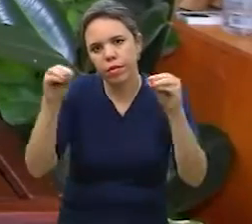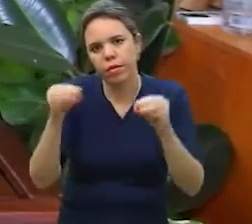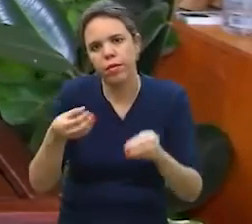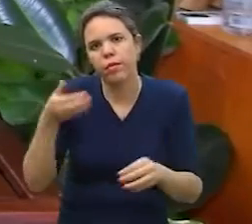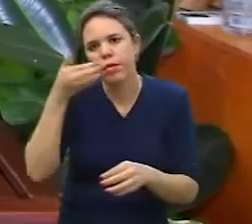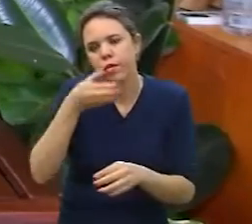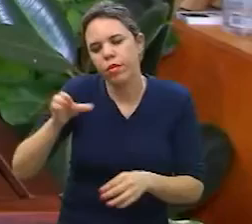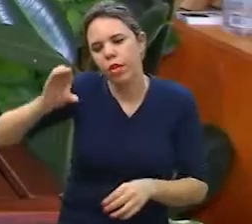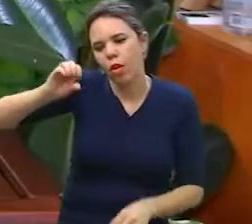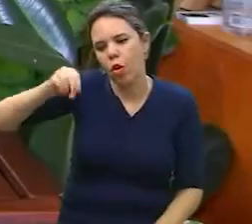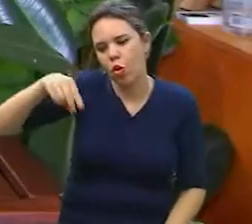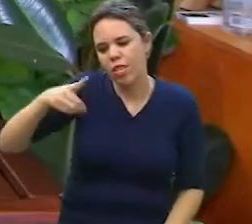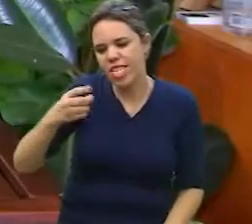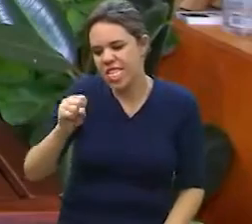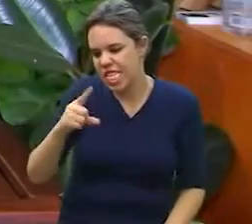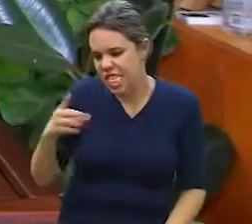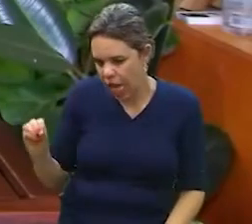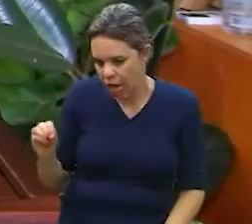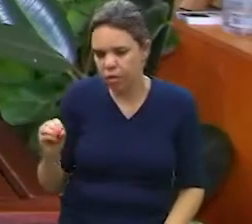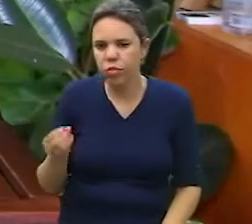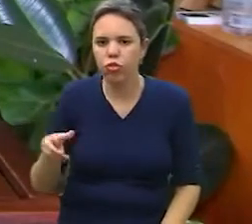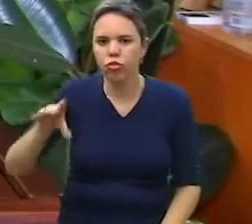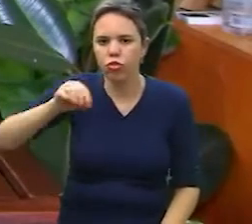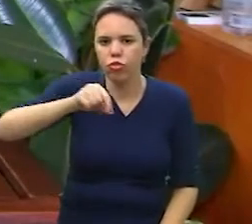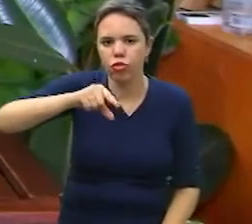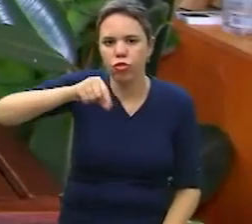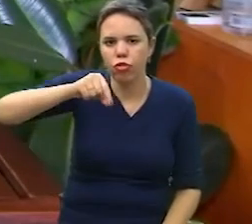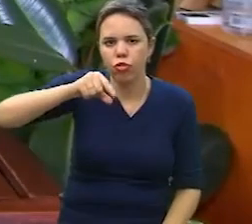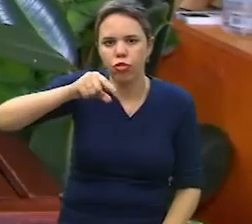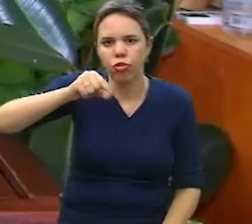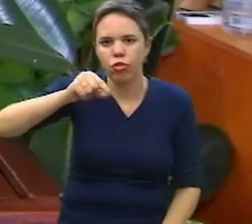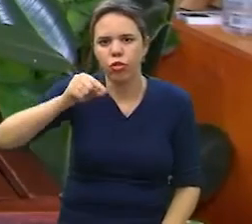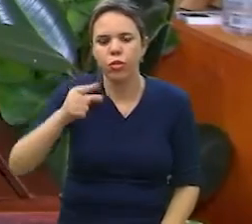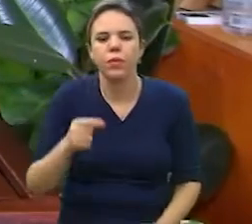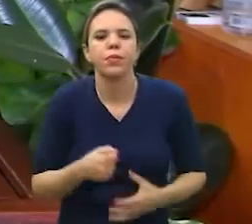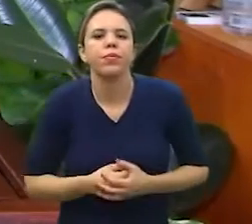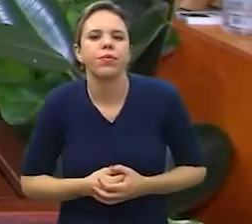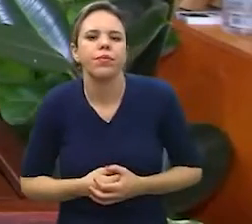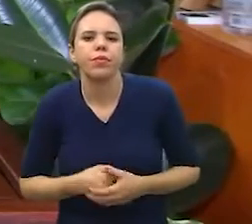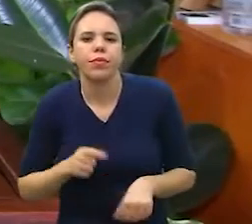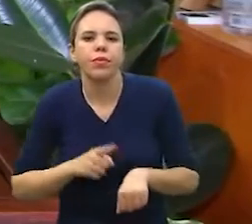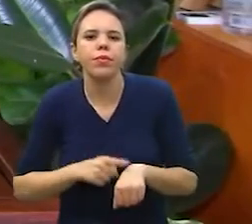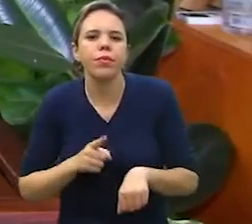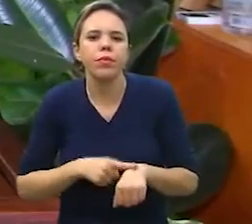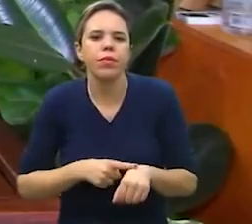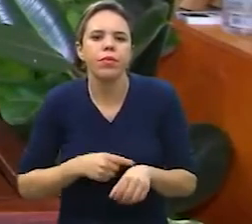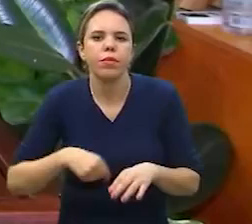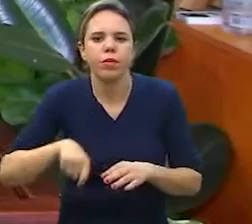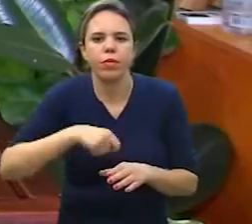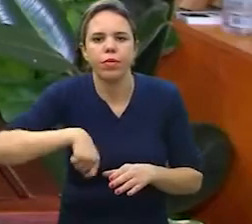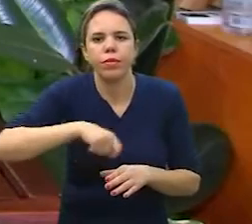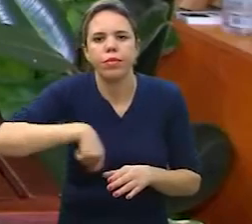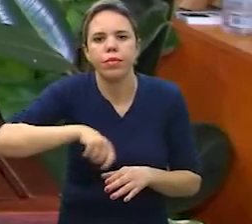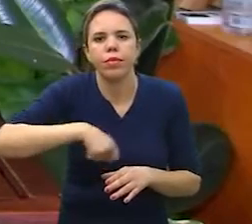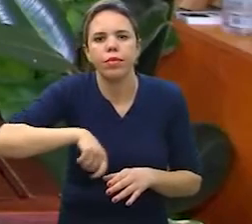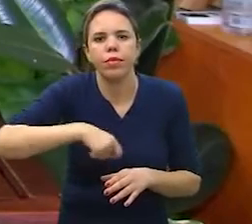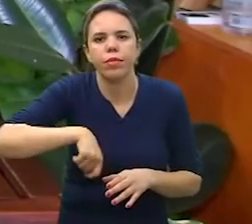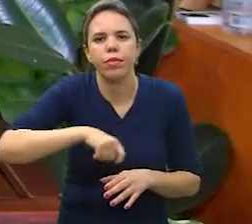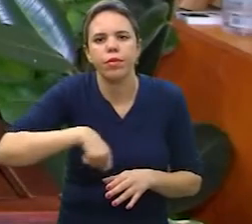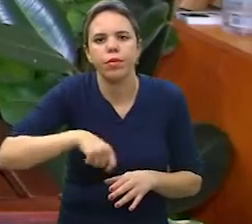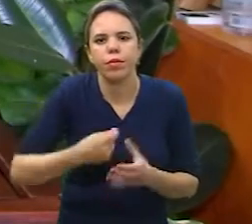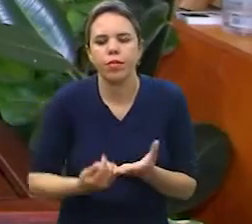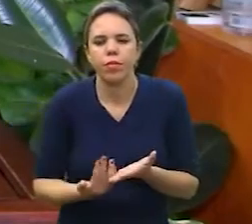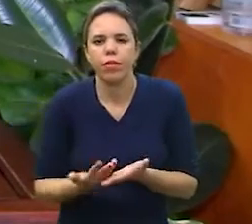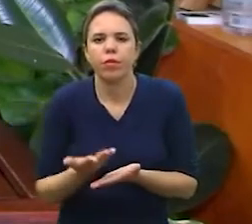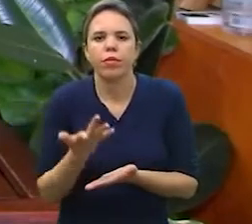leite condensado e separar o líquido, né, ali do ovo maltine, você, na hora que você mexe e aí o ovo